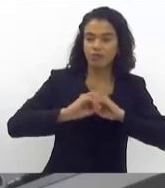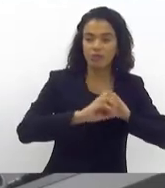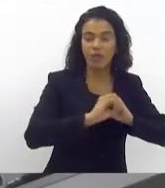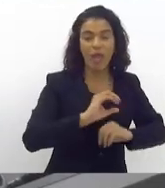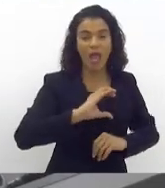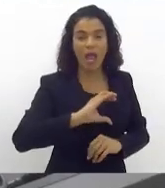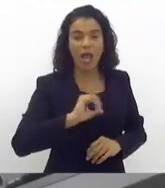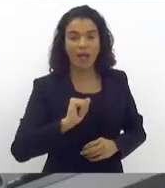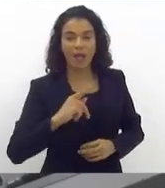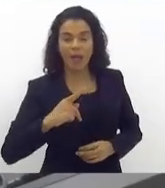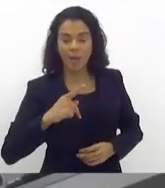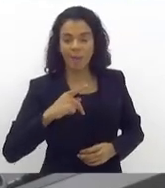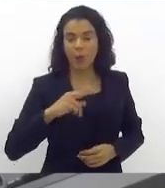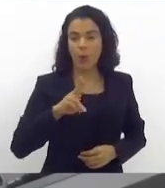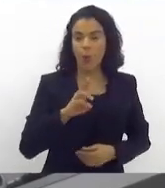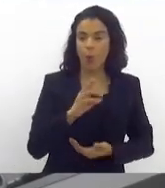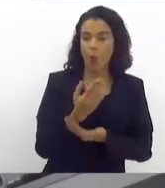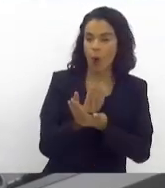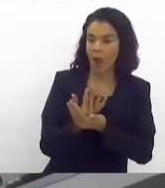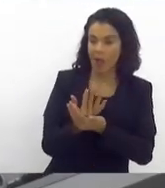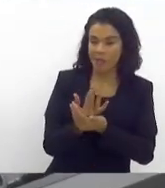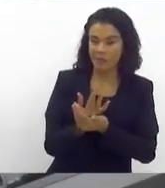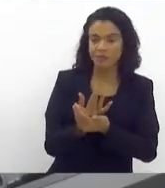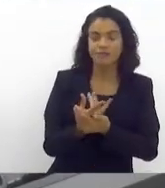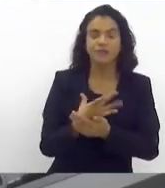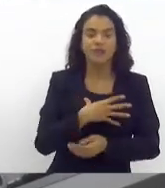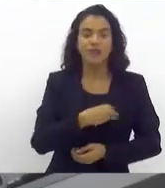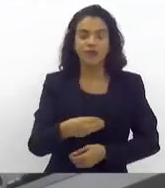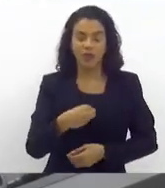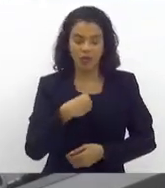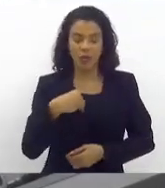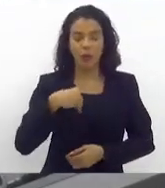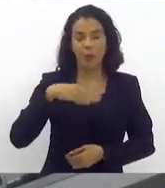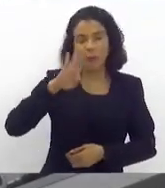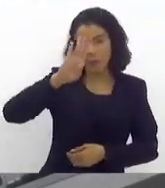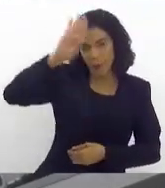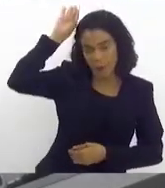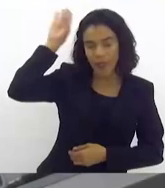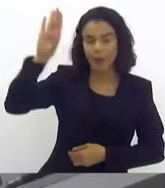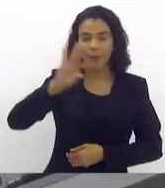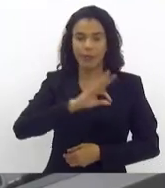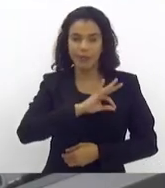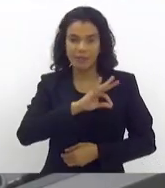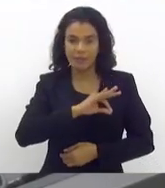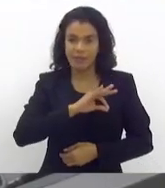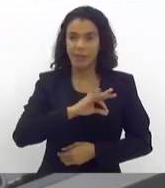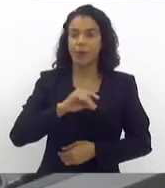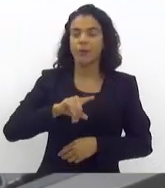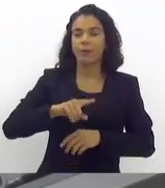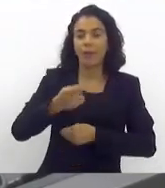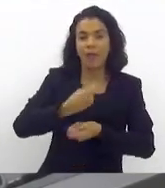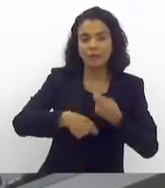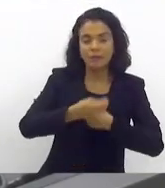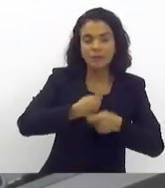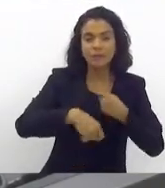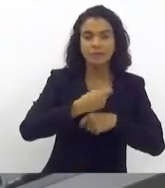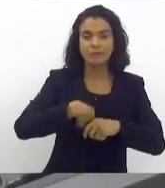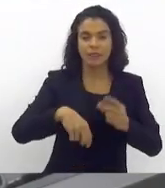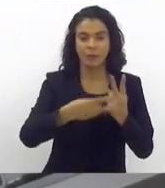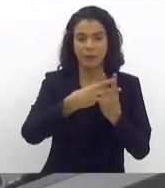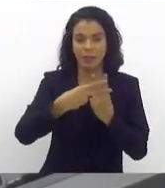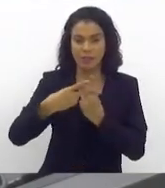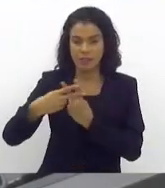CAP-UERJ, aos filhos de policiais civis e militares, bombeiros militares, inspetores de segurança e administração penitenciária e